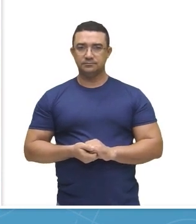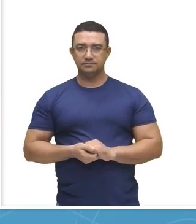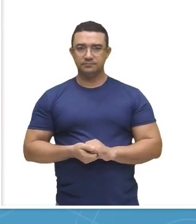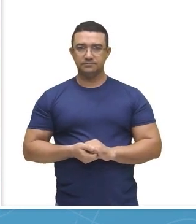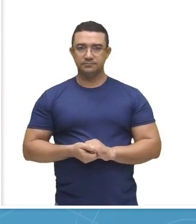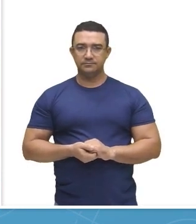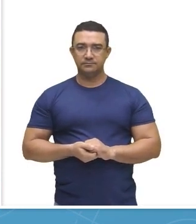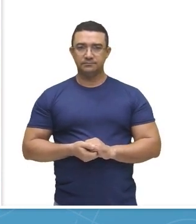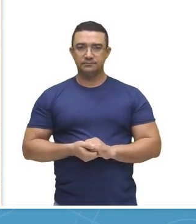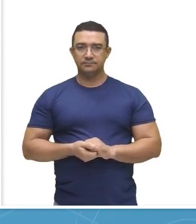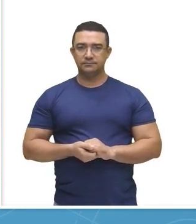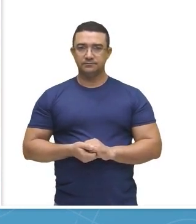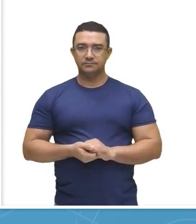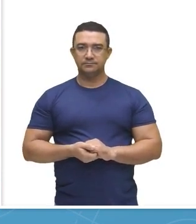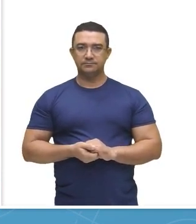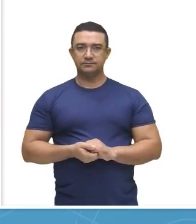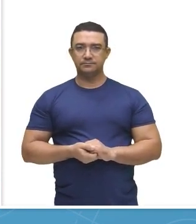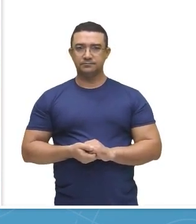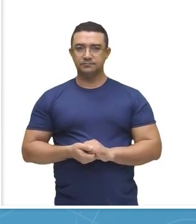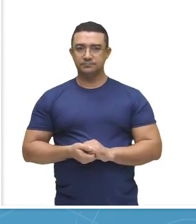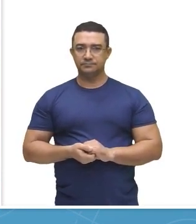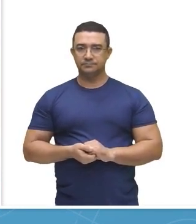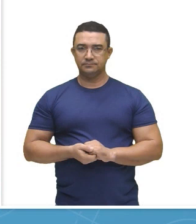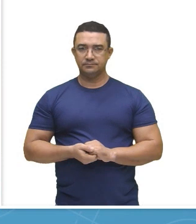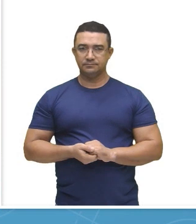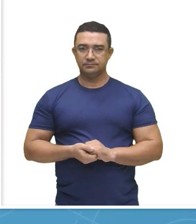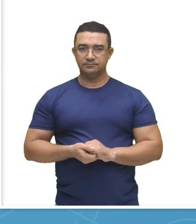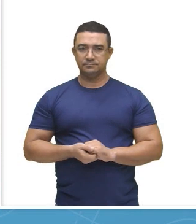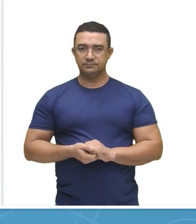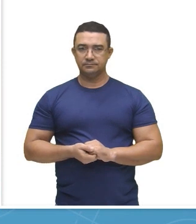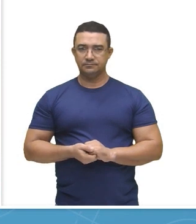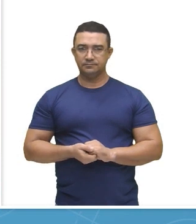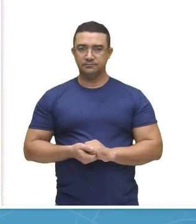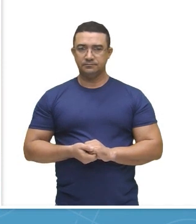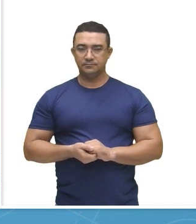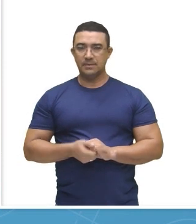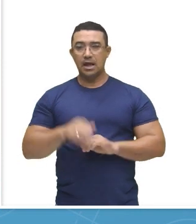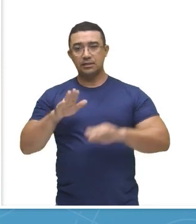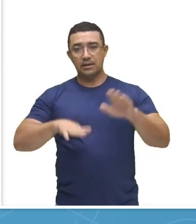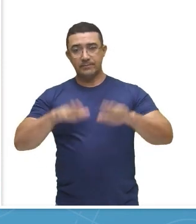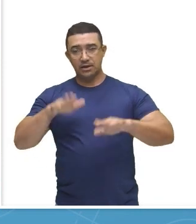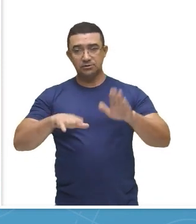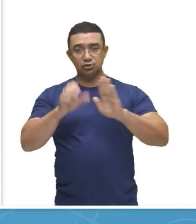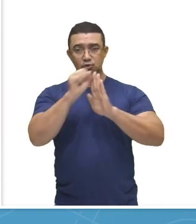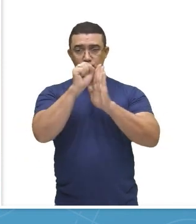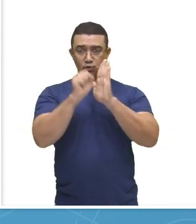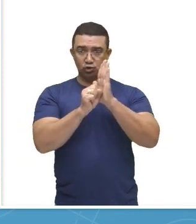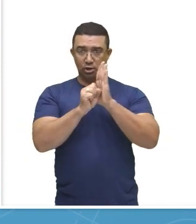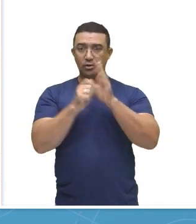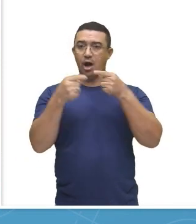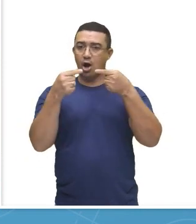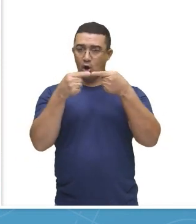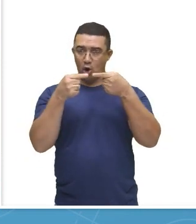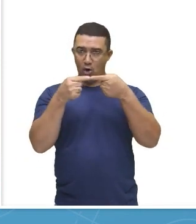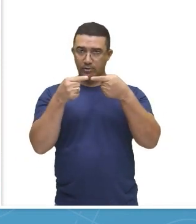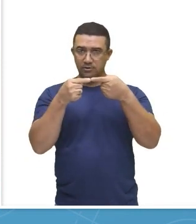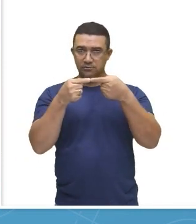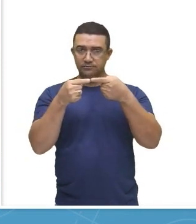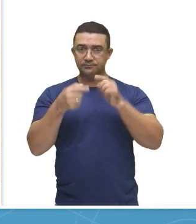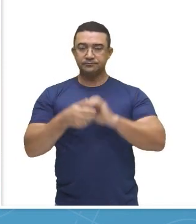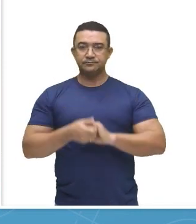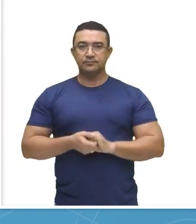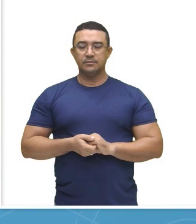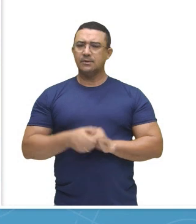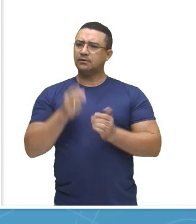flexionar. Então, to be é o am, is ou are, dependendo do sujeito. O going to se repete